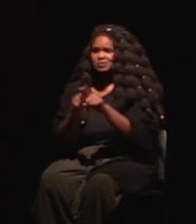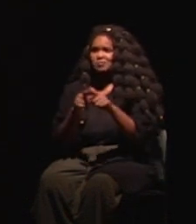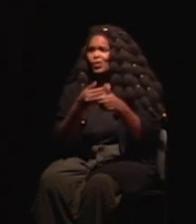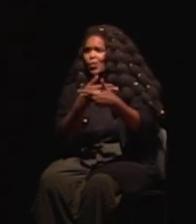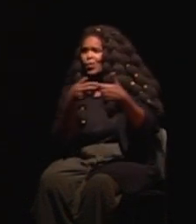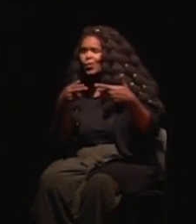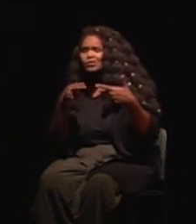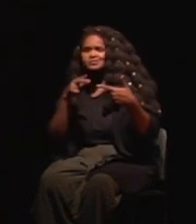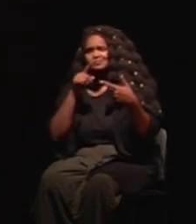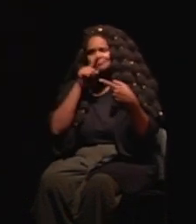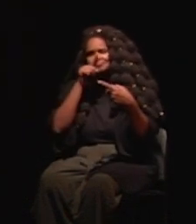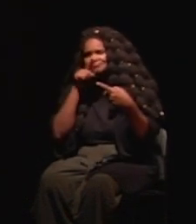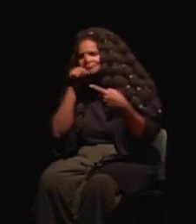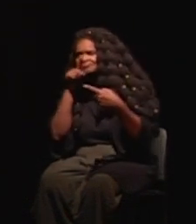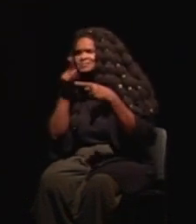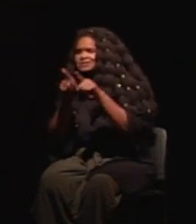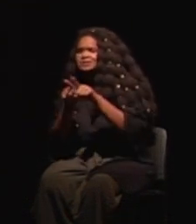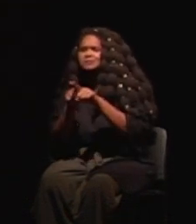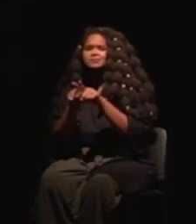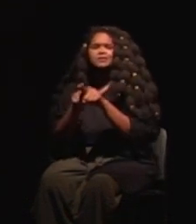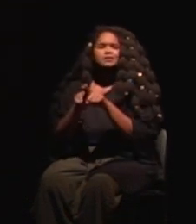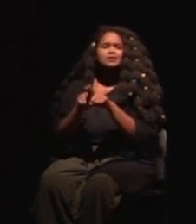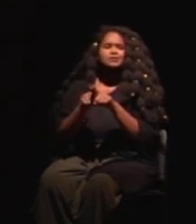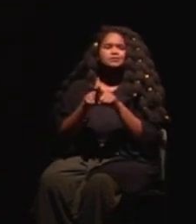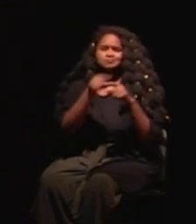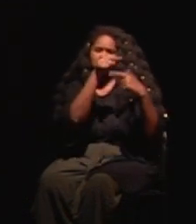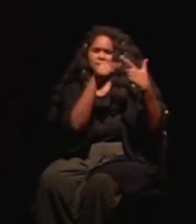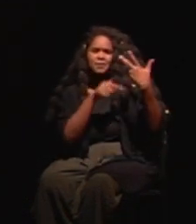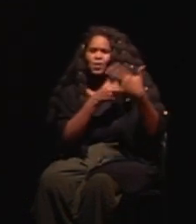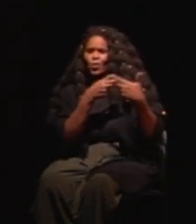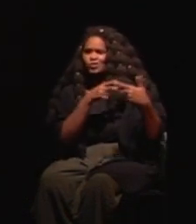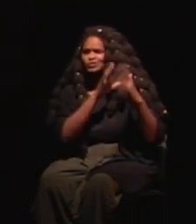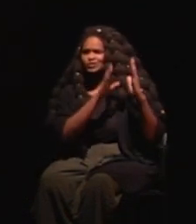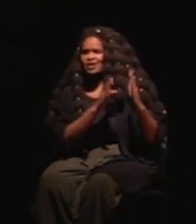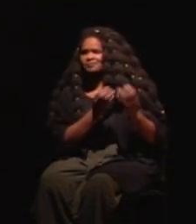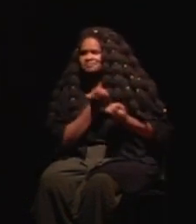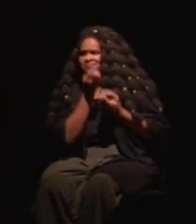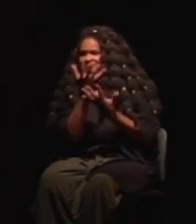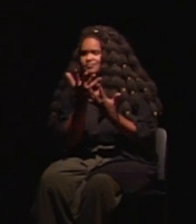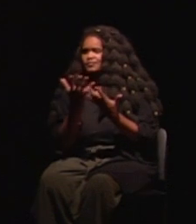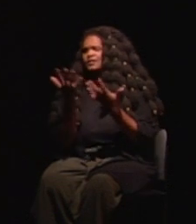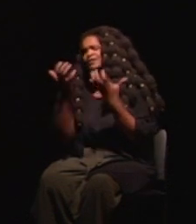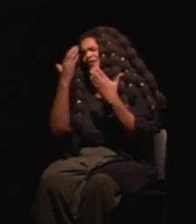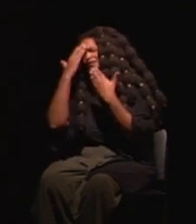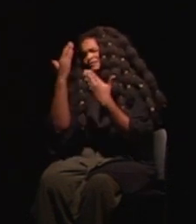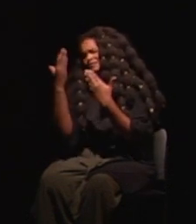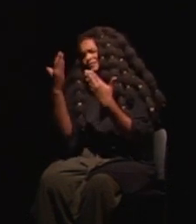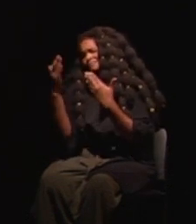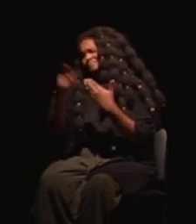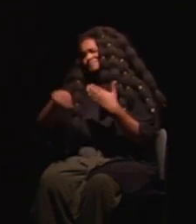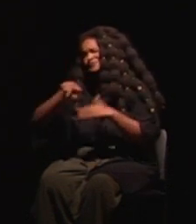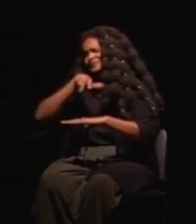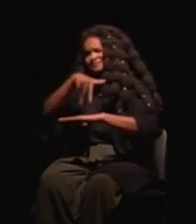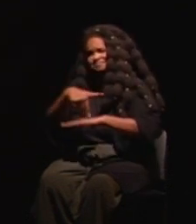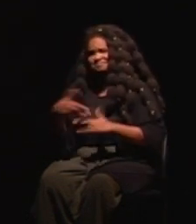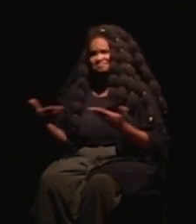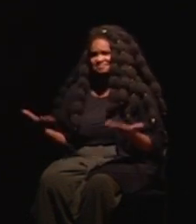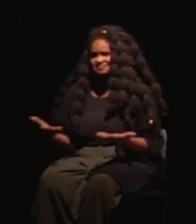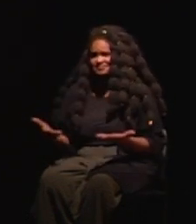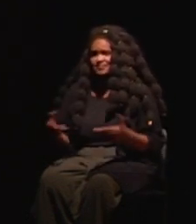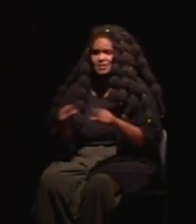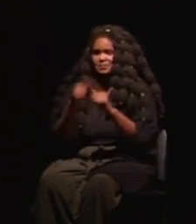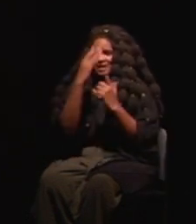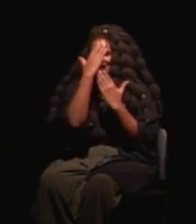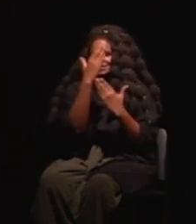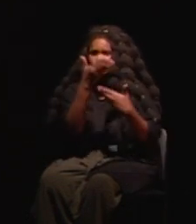perigos, alguns deles que a Nair enumerou aqui também. Então, quero agradecer muito a presença de todos vocês que vieram aqui, agradecer